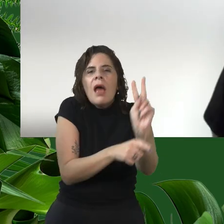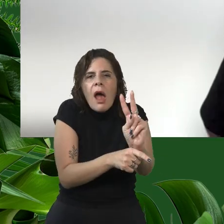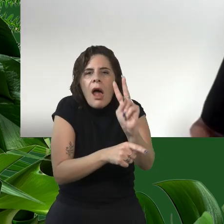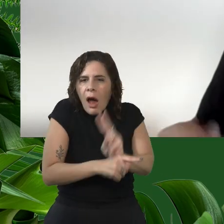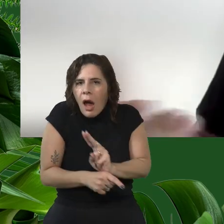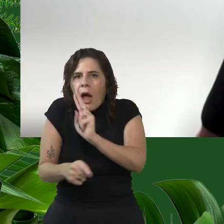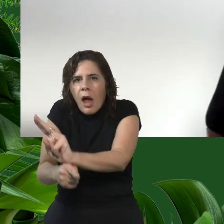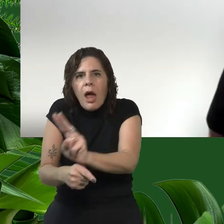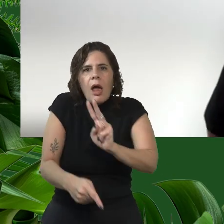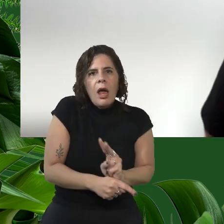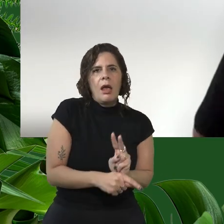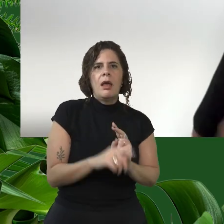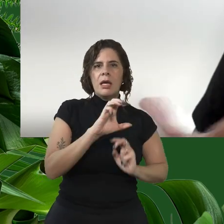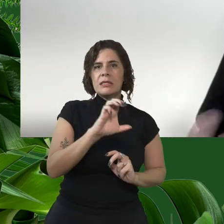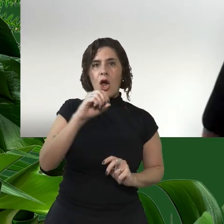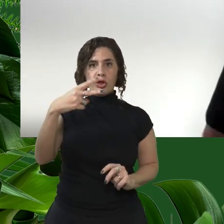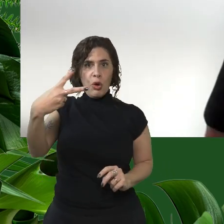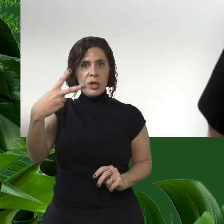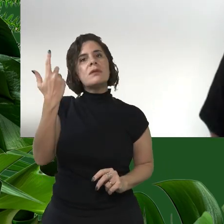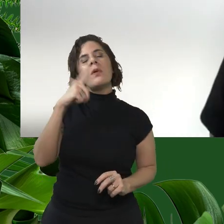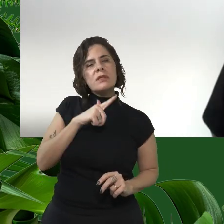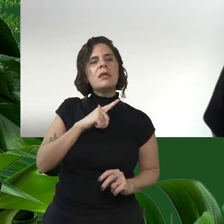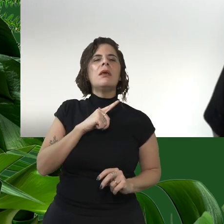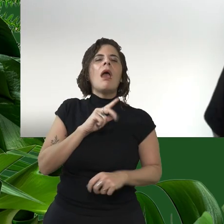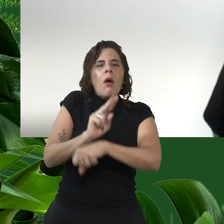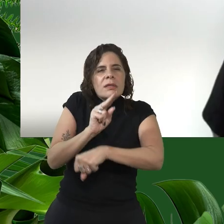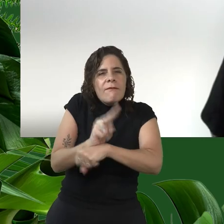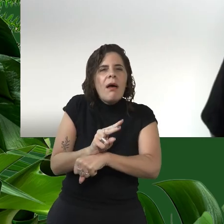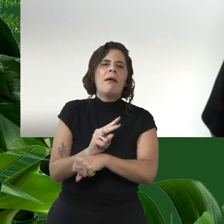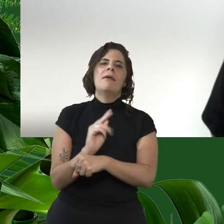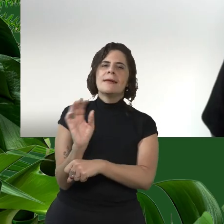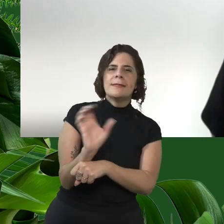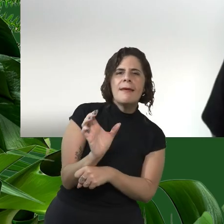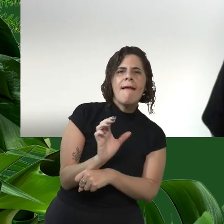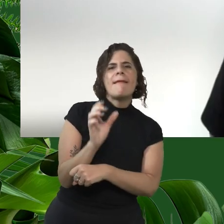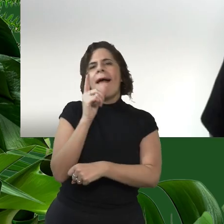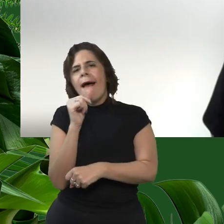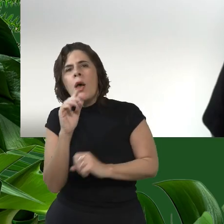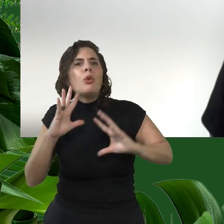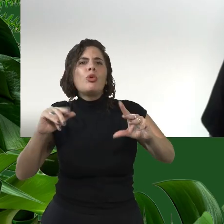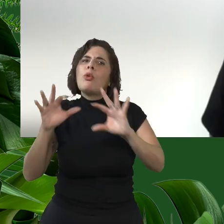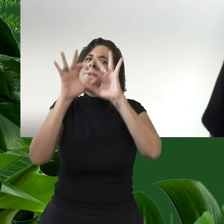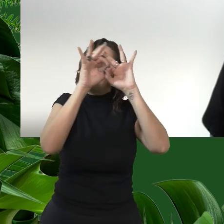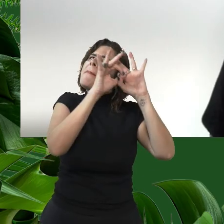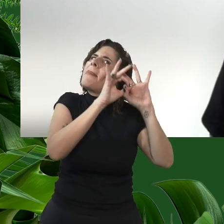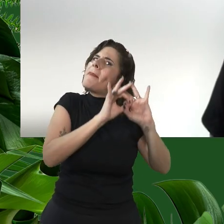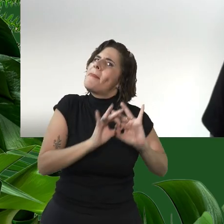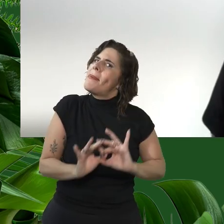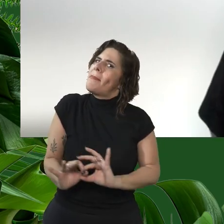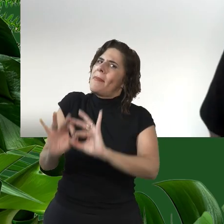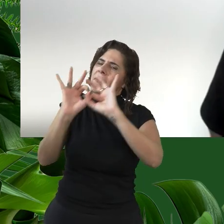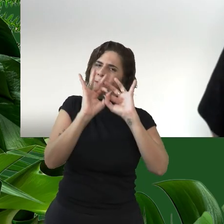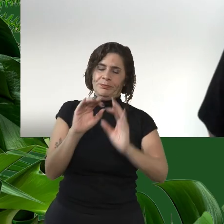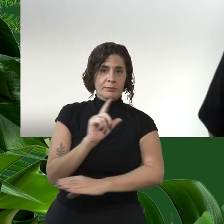de carbono, para produzir ciência, para conservar a água, né? Tudo tá interligado. A Fundação também